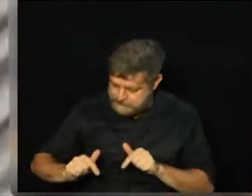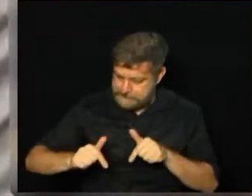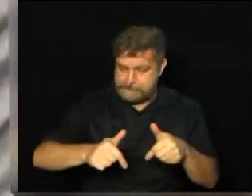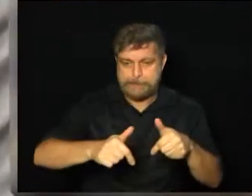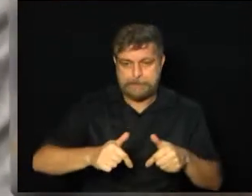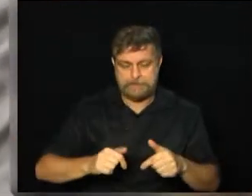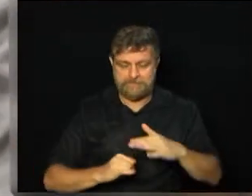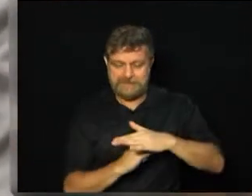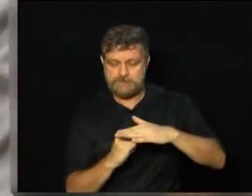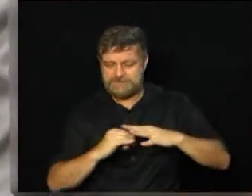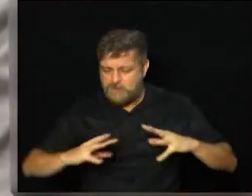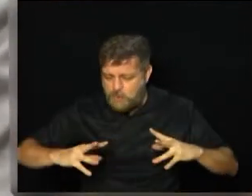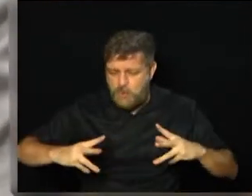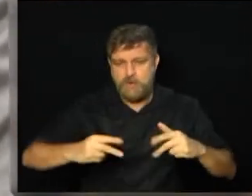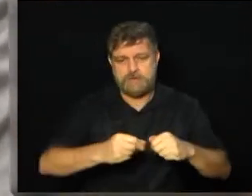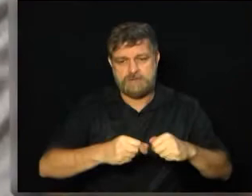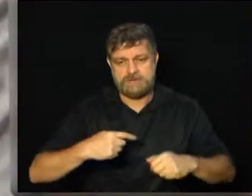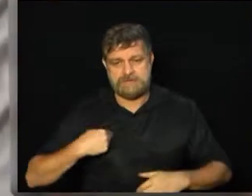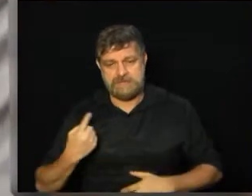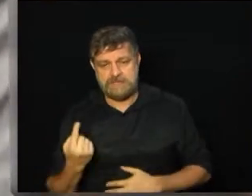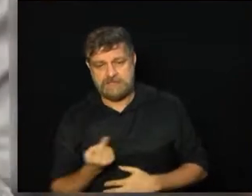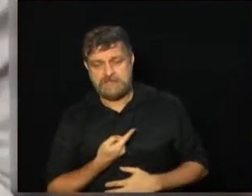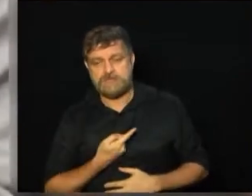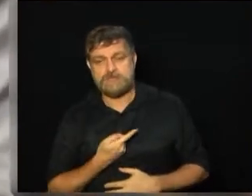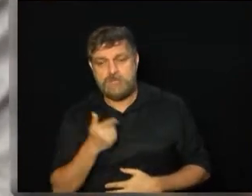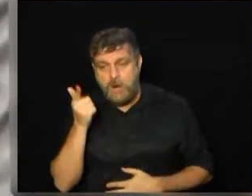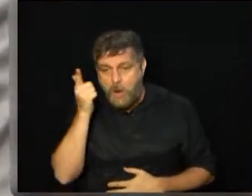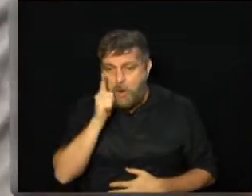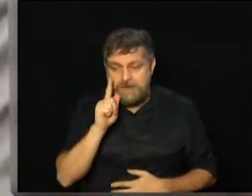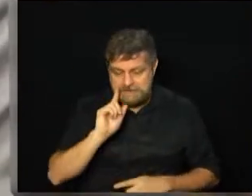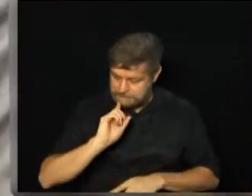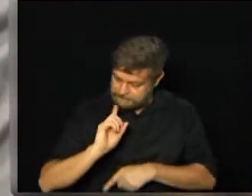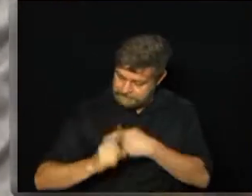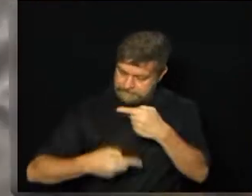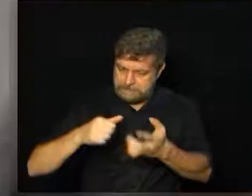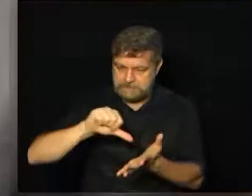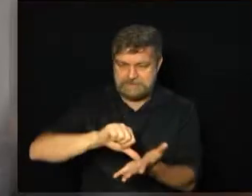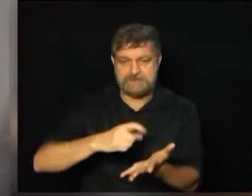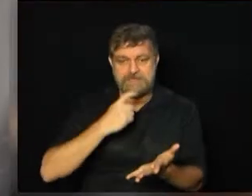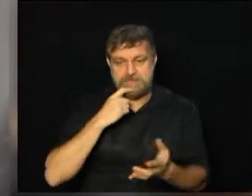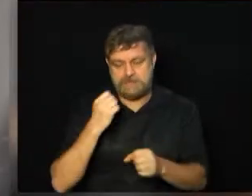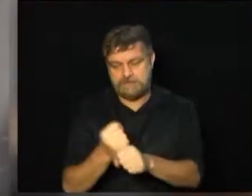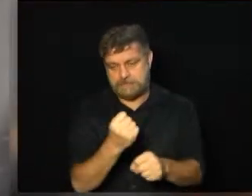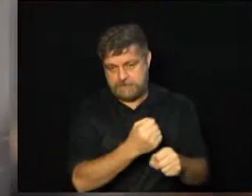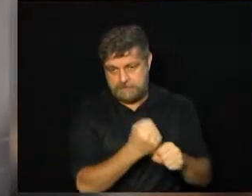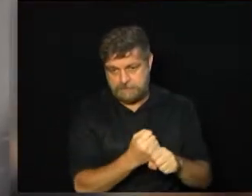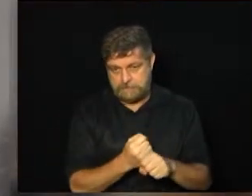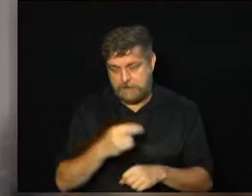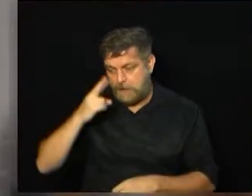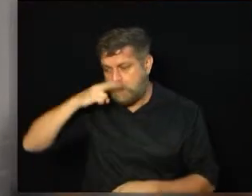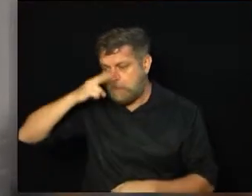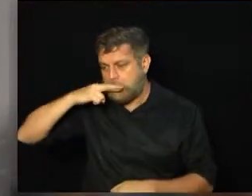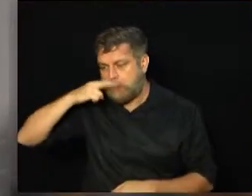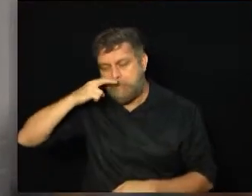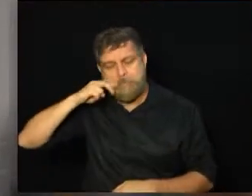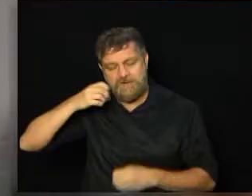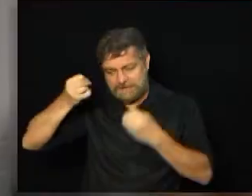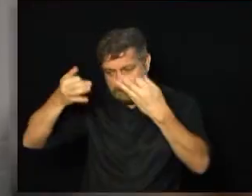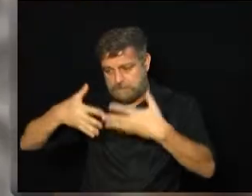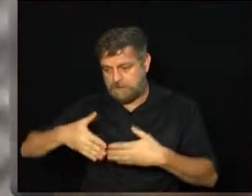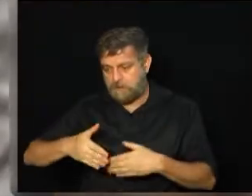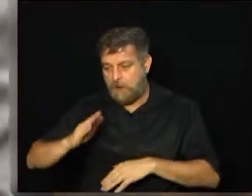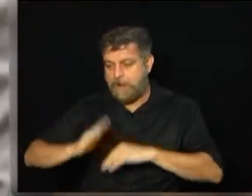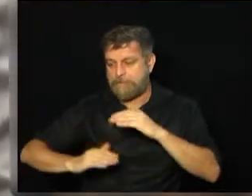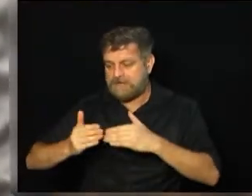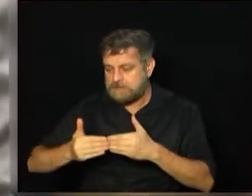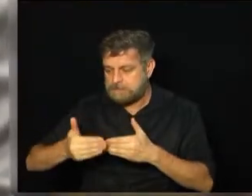as entidades que a gente consiga o sucesso da revitalização do centro. O parlamentar comentou os próximos passos do